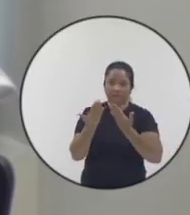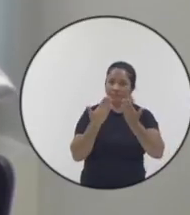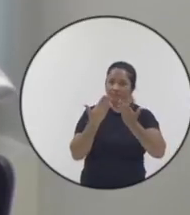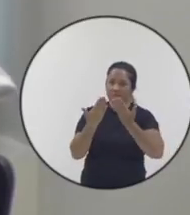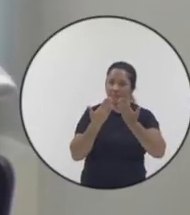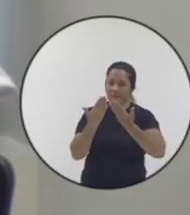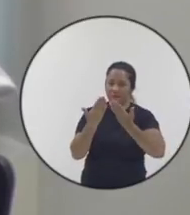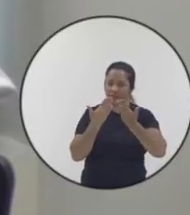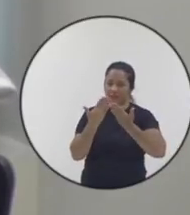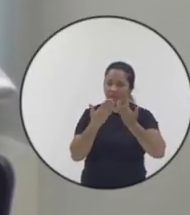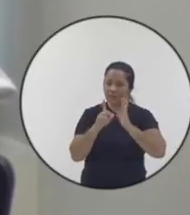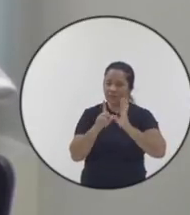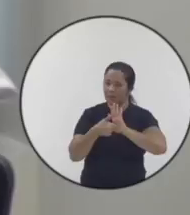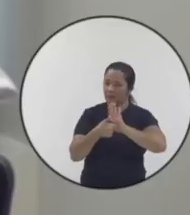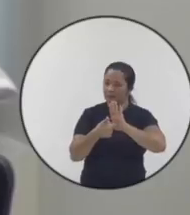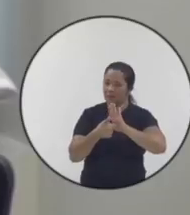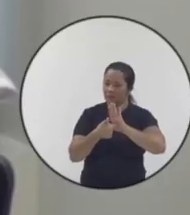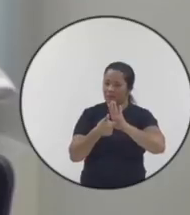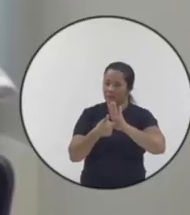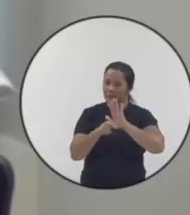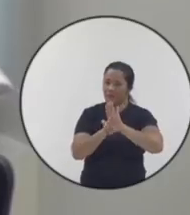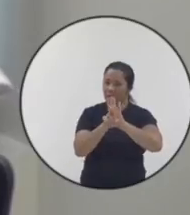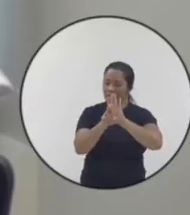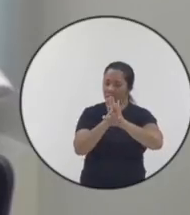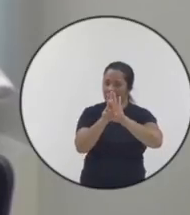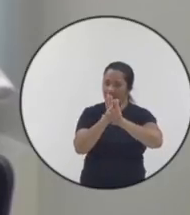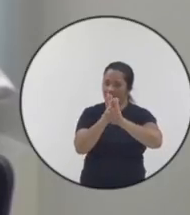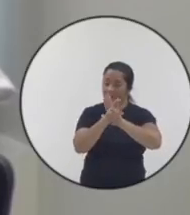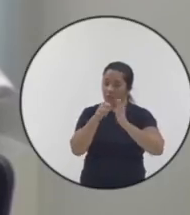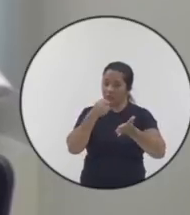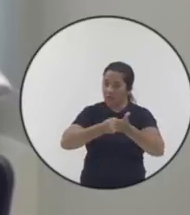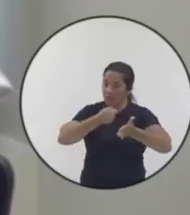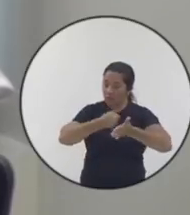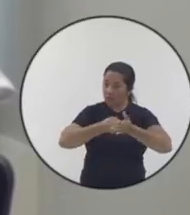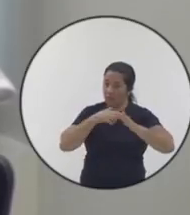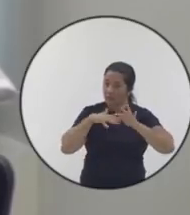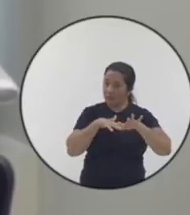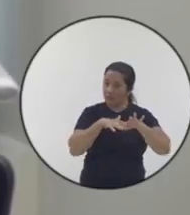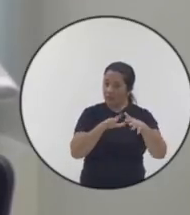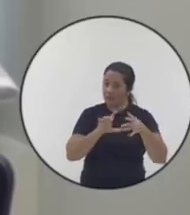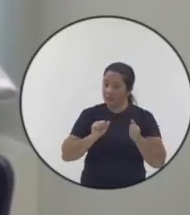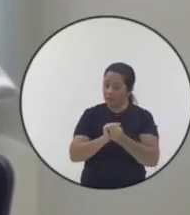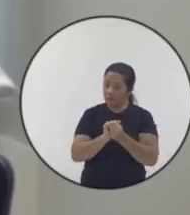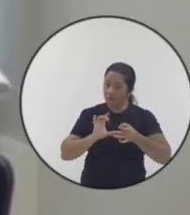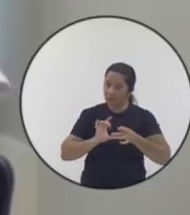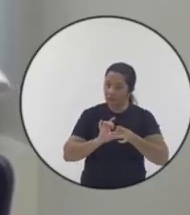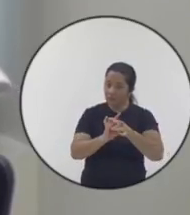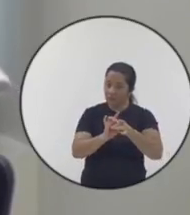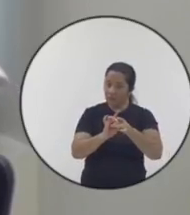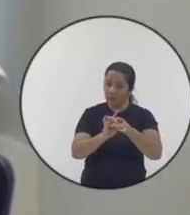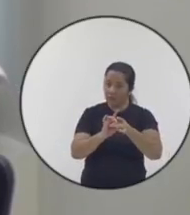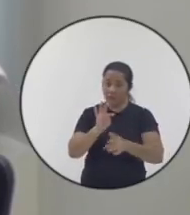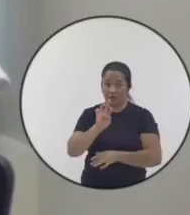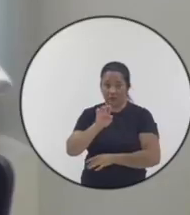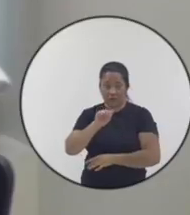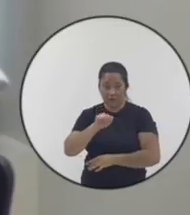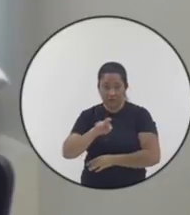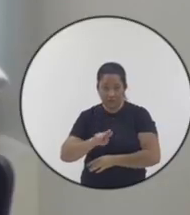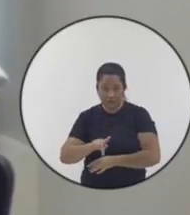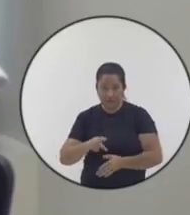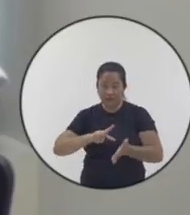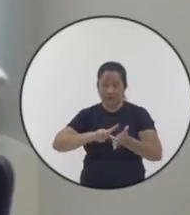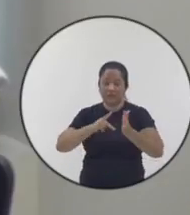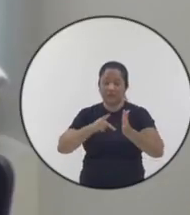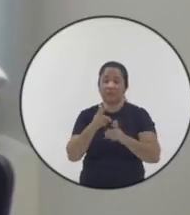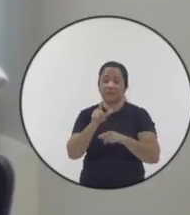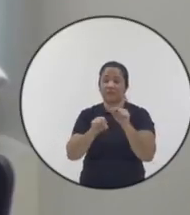sempre sido uma parceira da causa trans, no sentido de tentar compreender essa causa e vocalizar ela, traduzindo ela